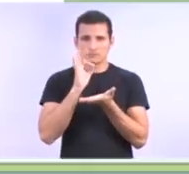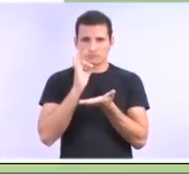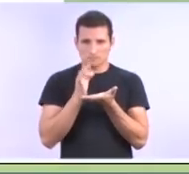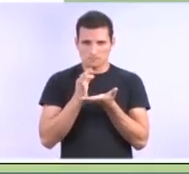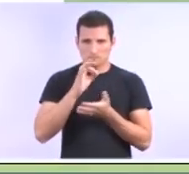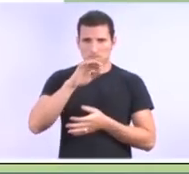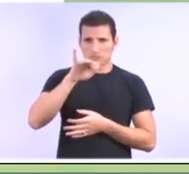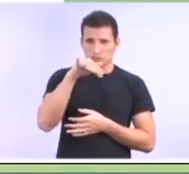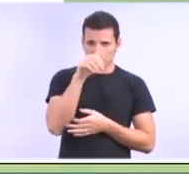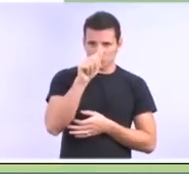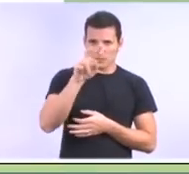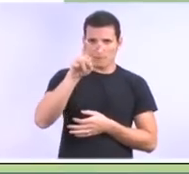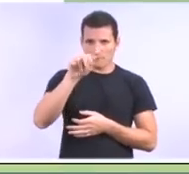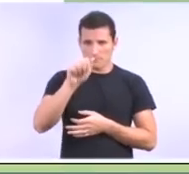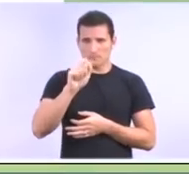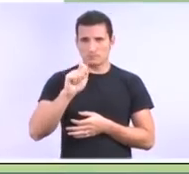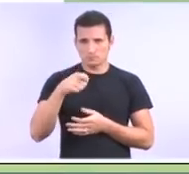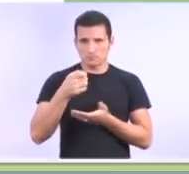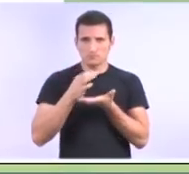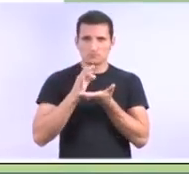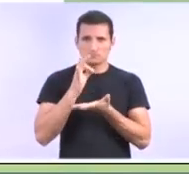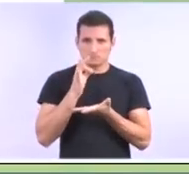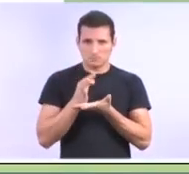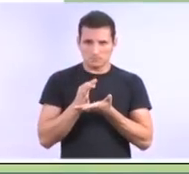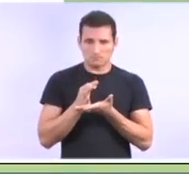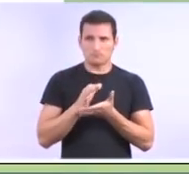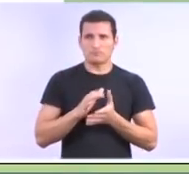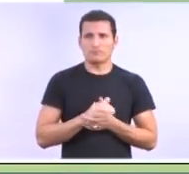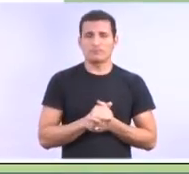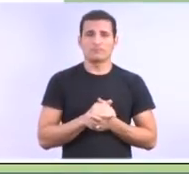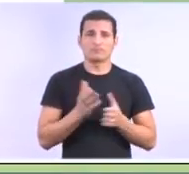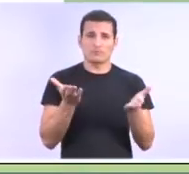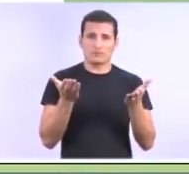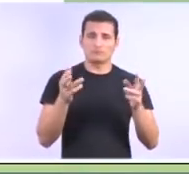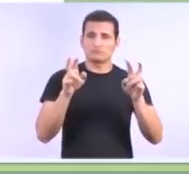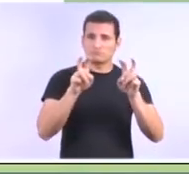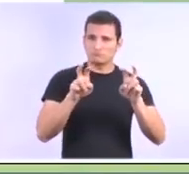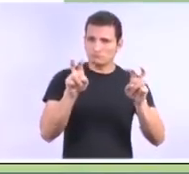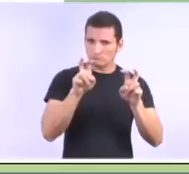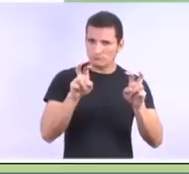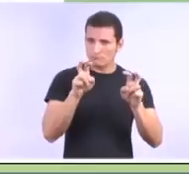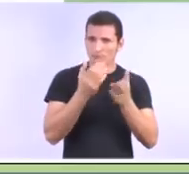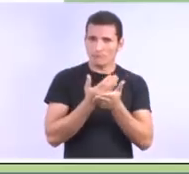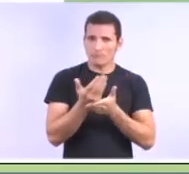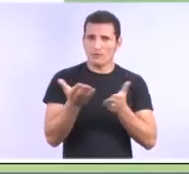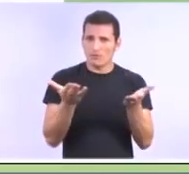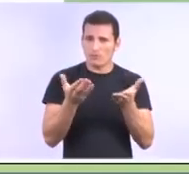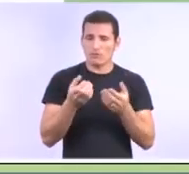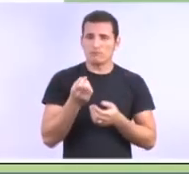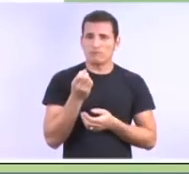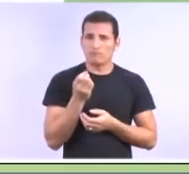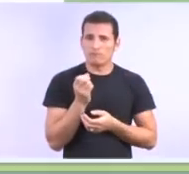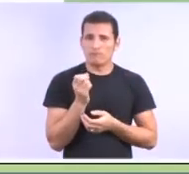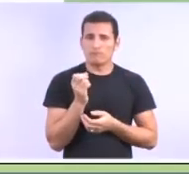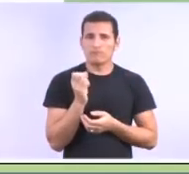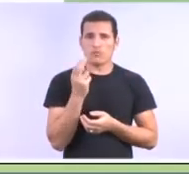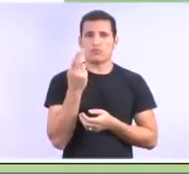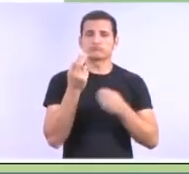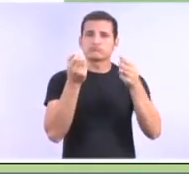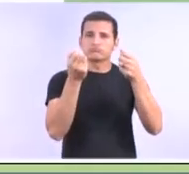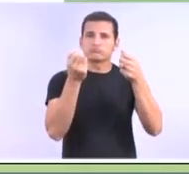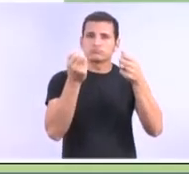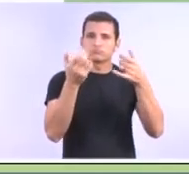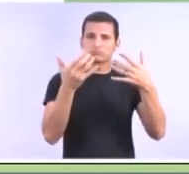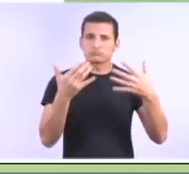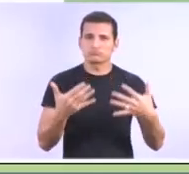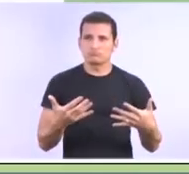cliente.java. Nesse momento, nós vamos ao computador. Olha, computador querido, a partir de agora eu vou descrever para você, olha, eu vou descrever